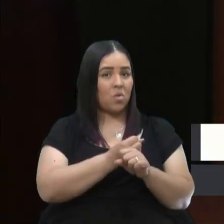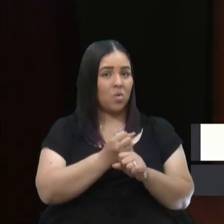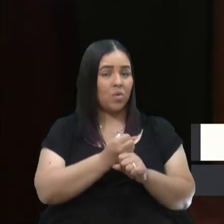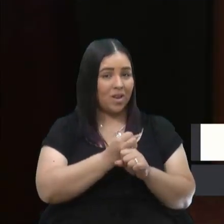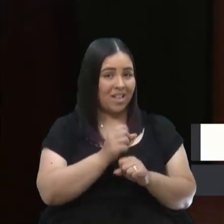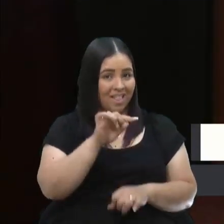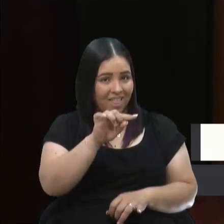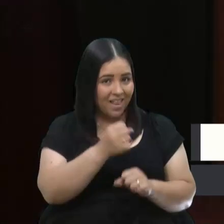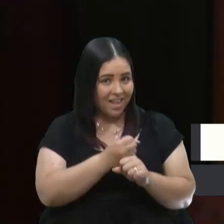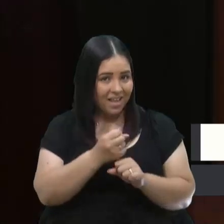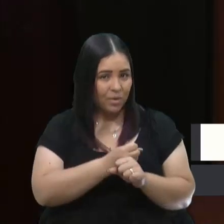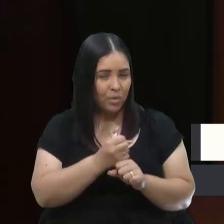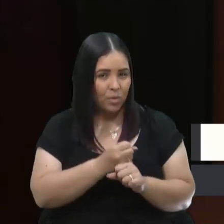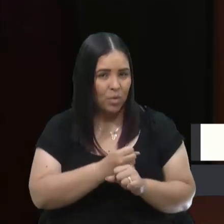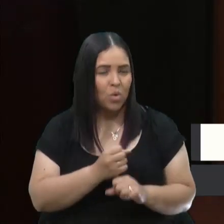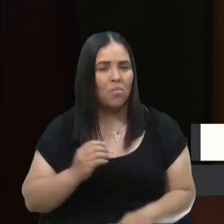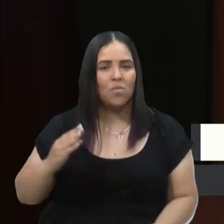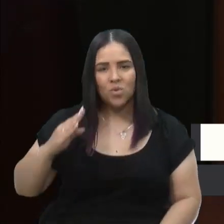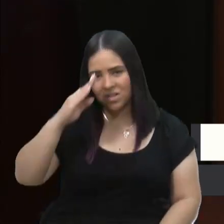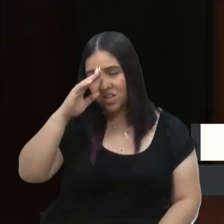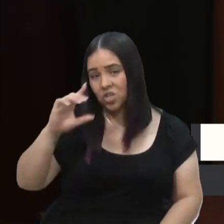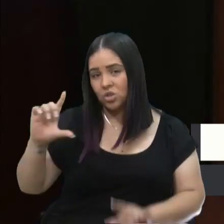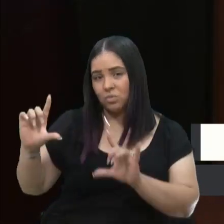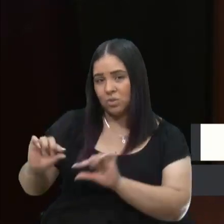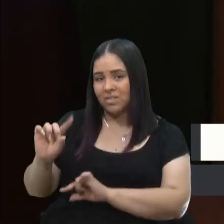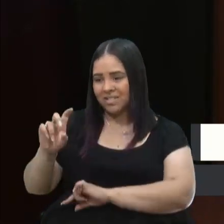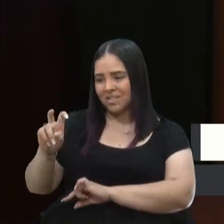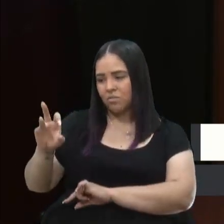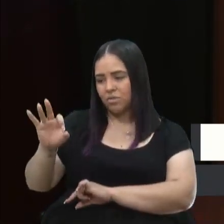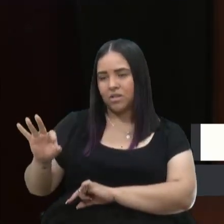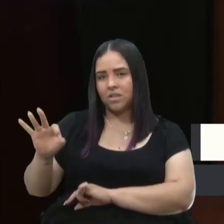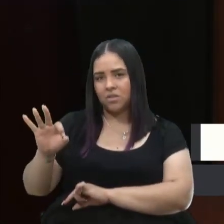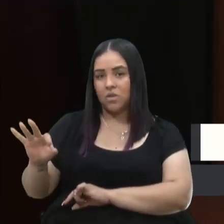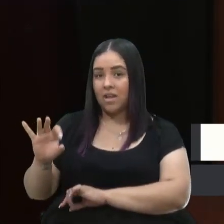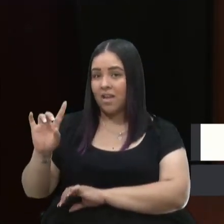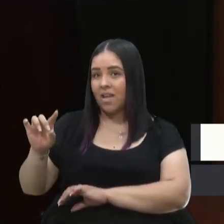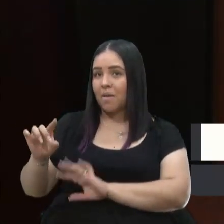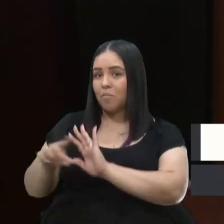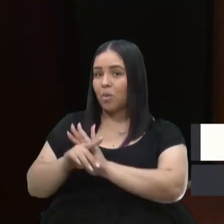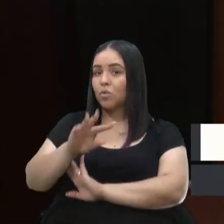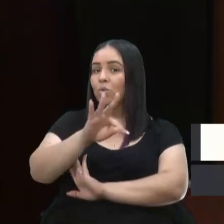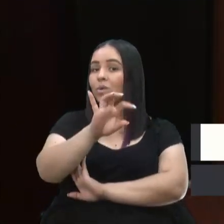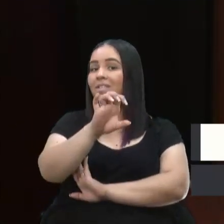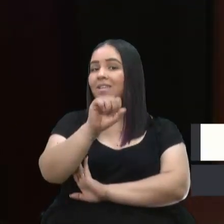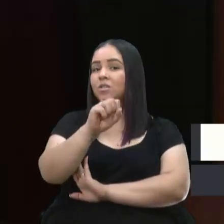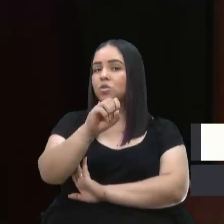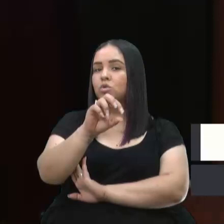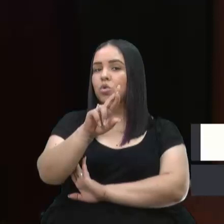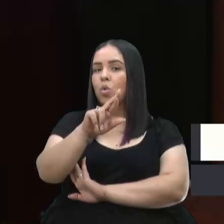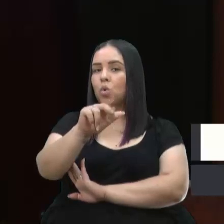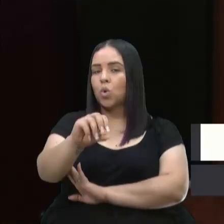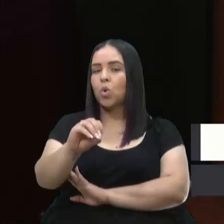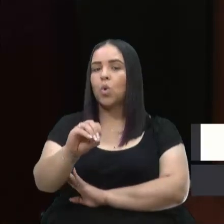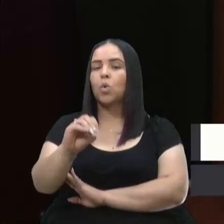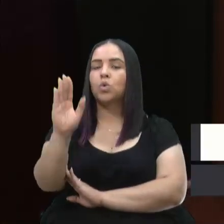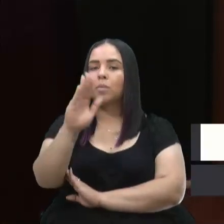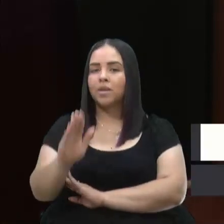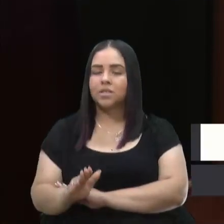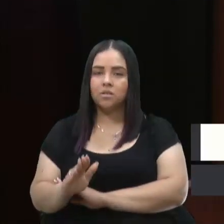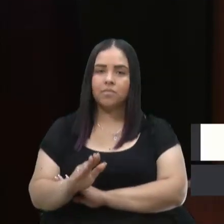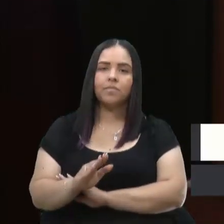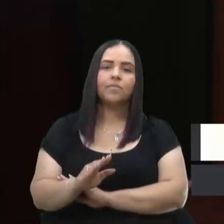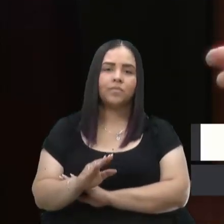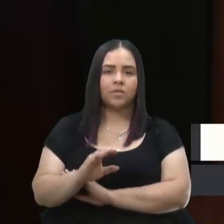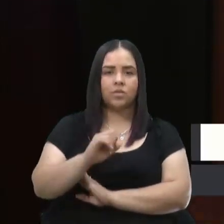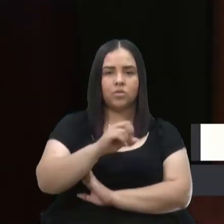ano. Bolsonaro diminuiu em 5%. Fonte Tesouro Nacional. Tesouro Nacional. Superávit primário,